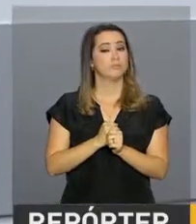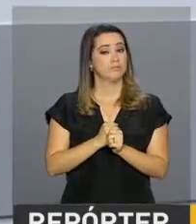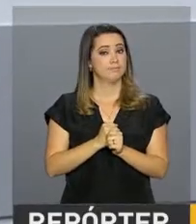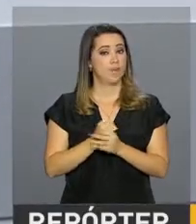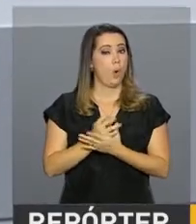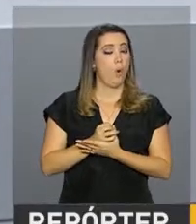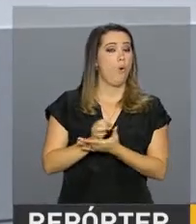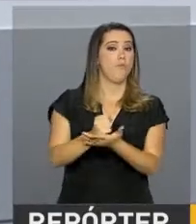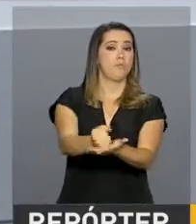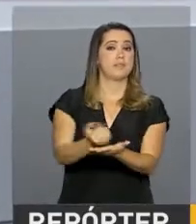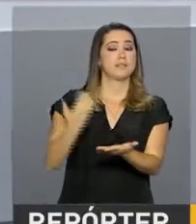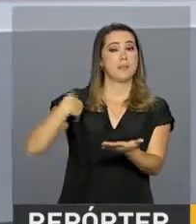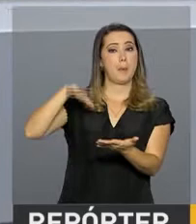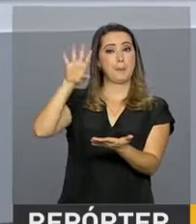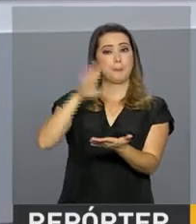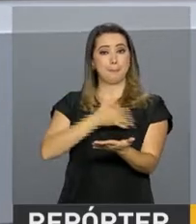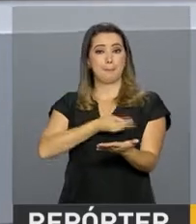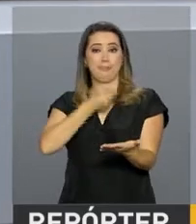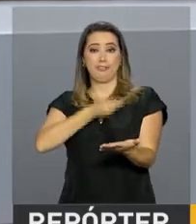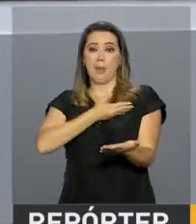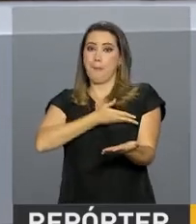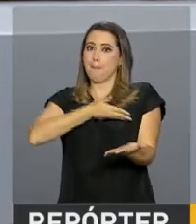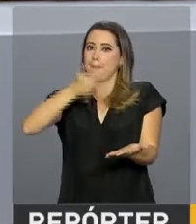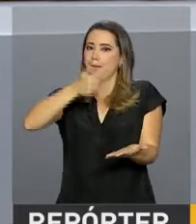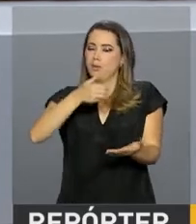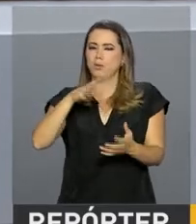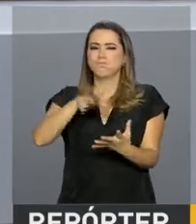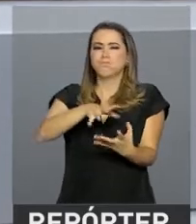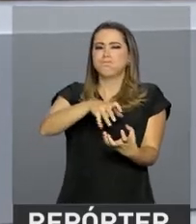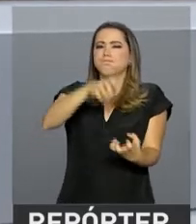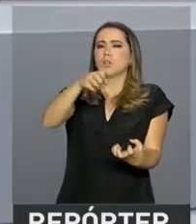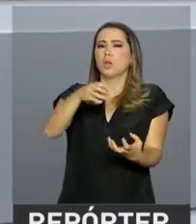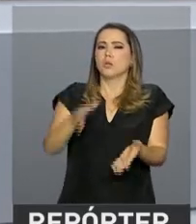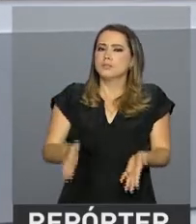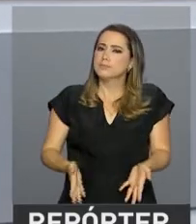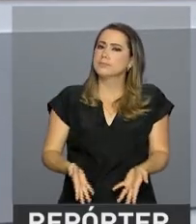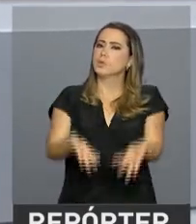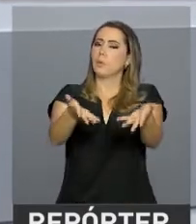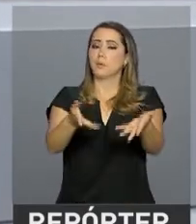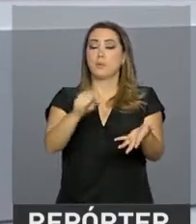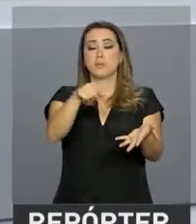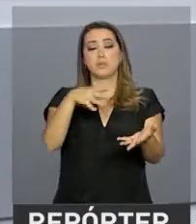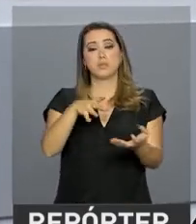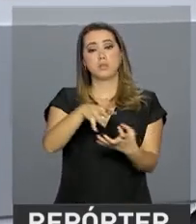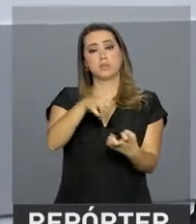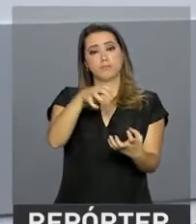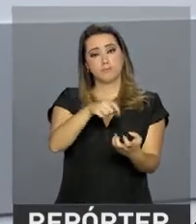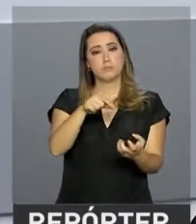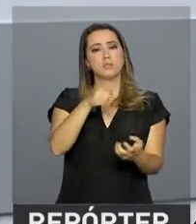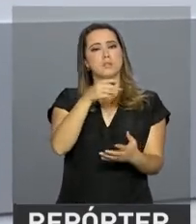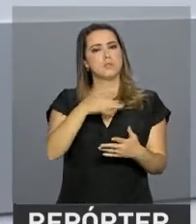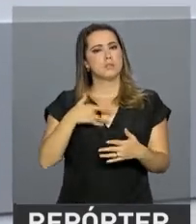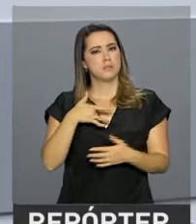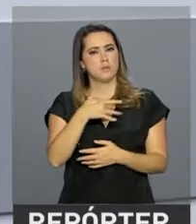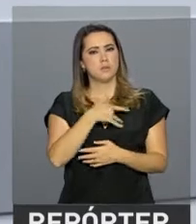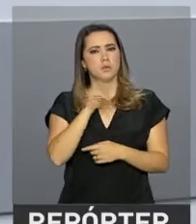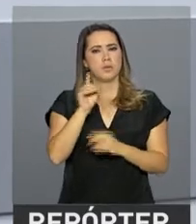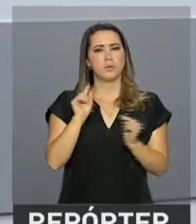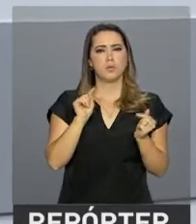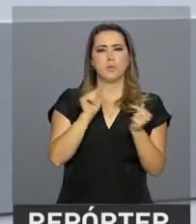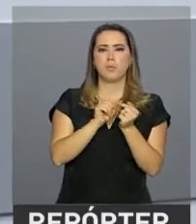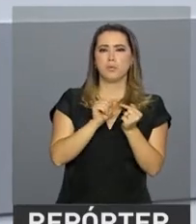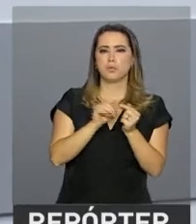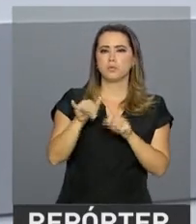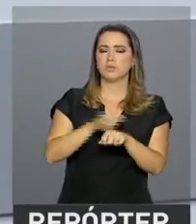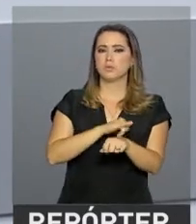Oferecer mais qualidade de vida ao idoso e promover o envelhecimento saudável é o objetivo da estratégia Brasil Amigo da